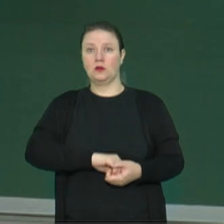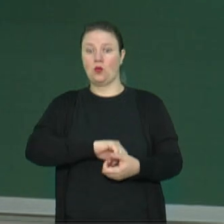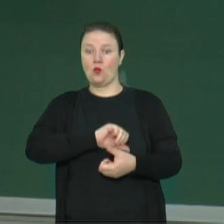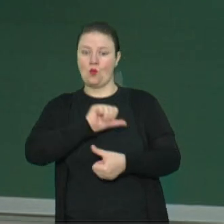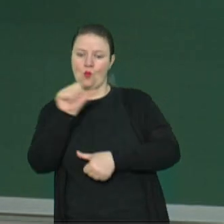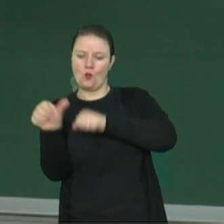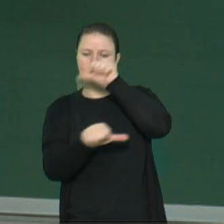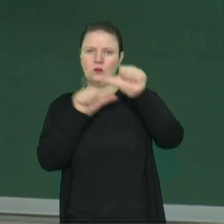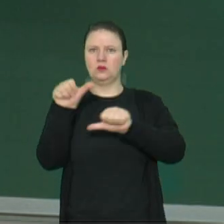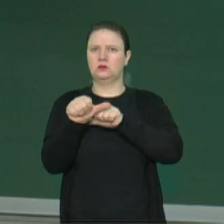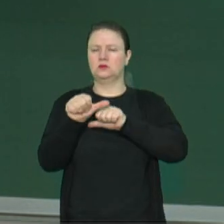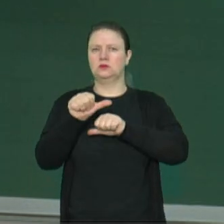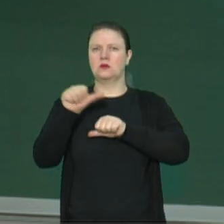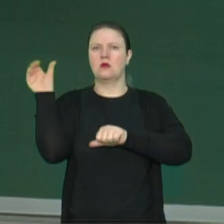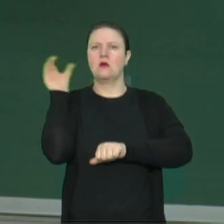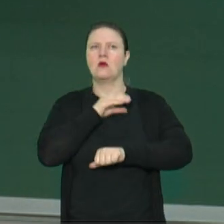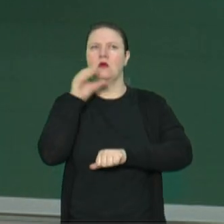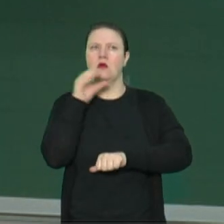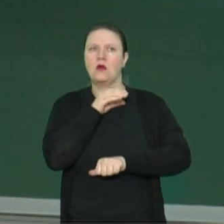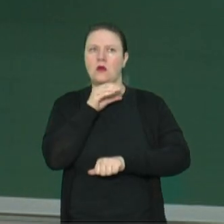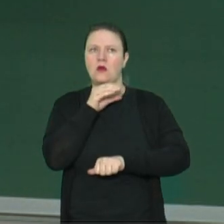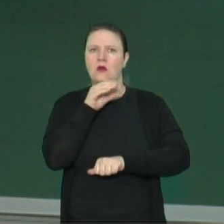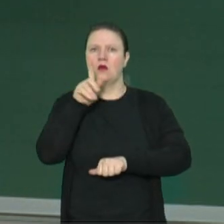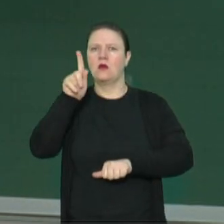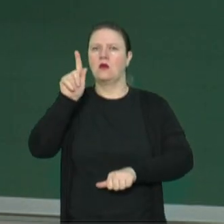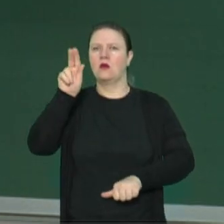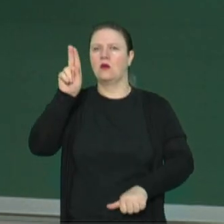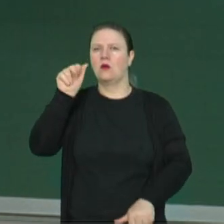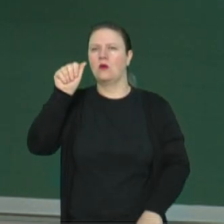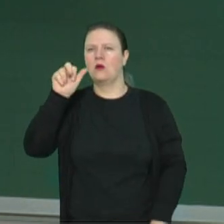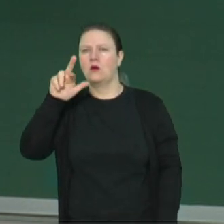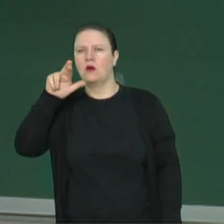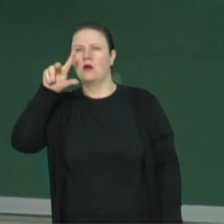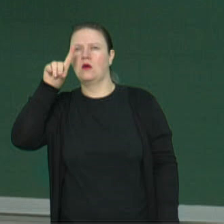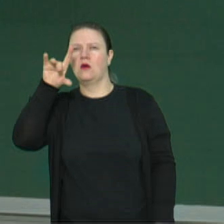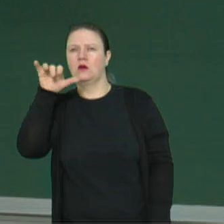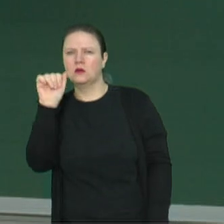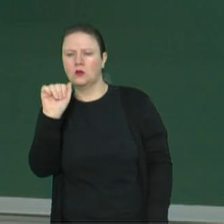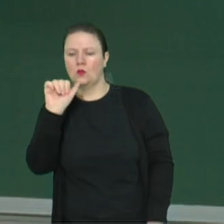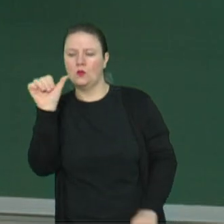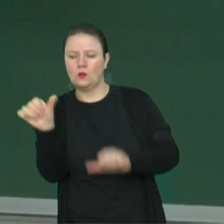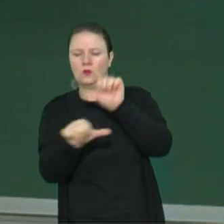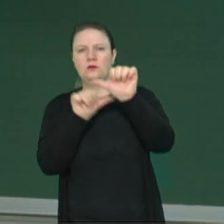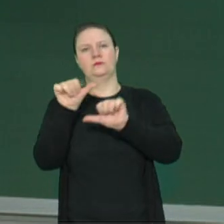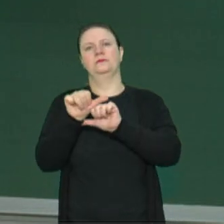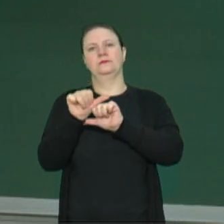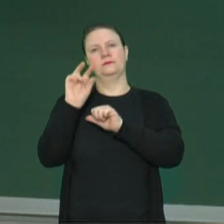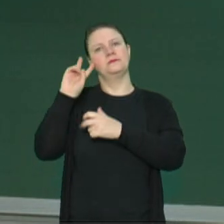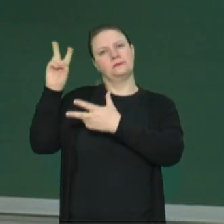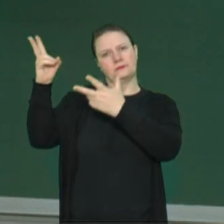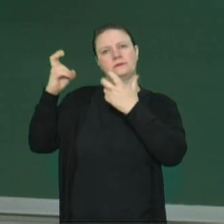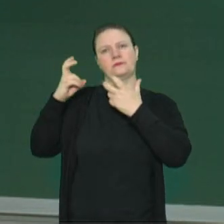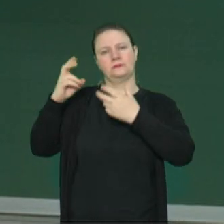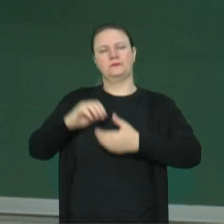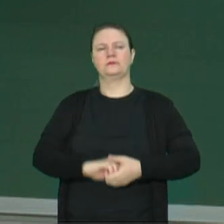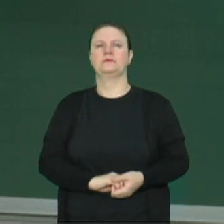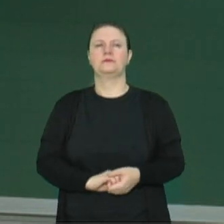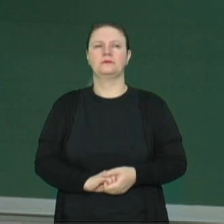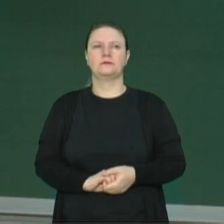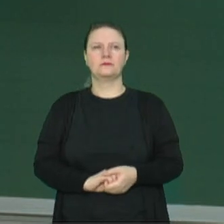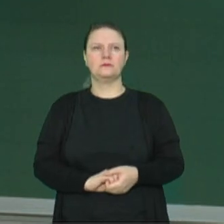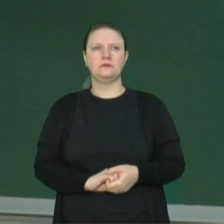é um movimento chamado de passagem de guarda, que é onde acontece desta maneira como está na animação